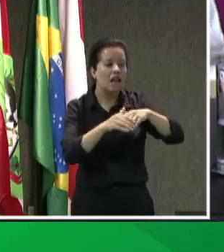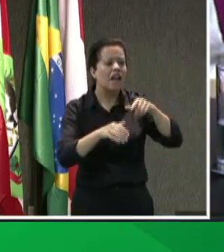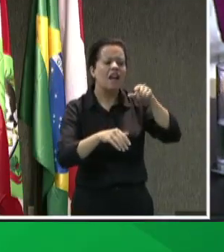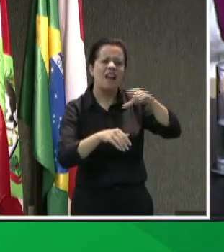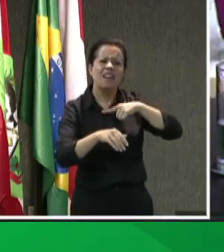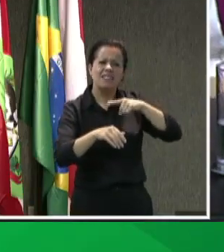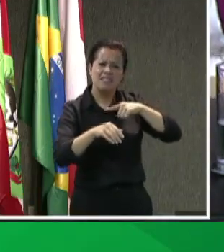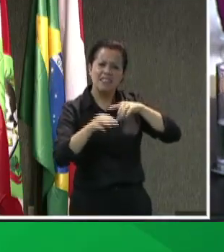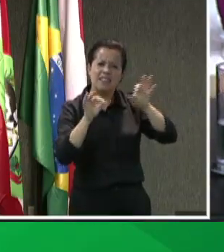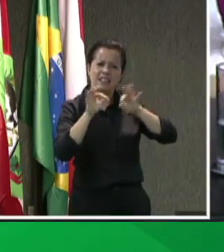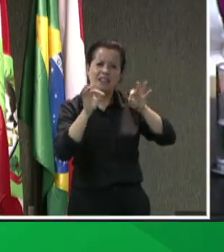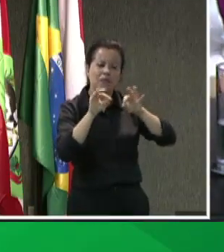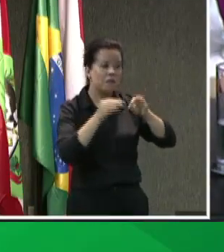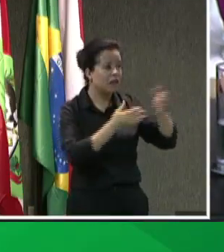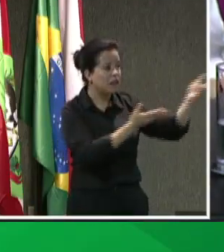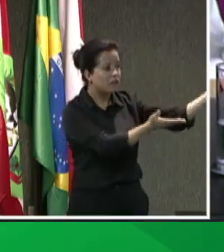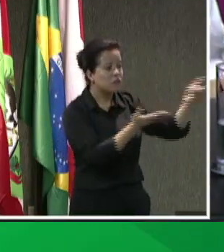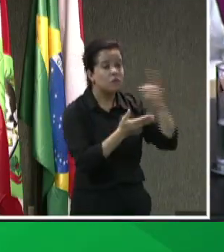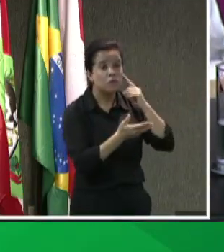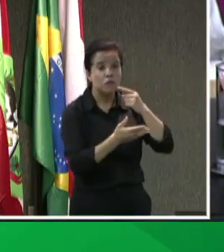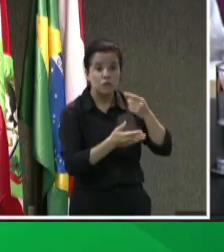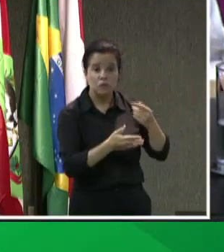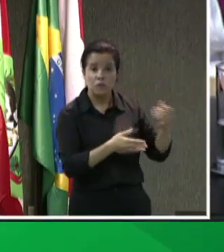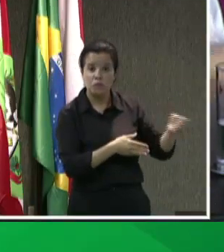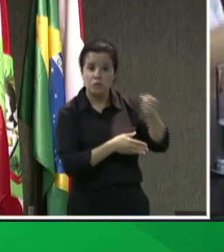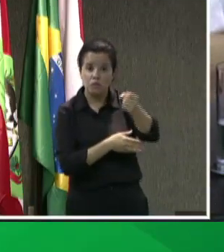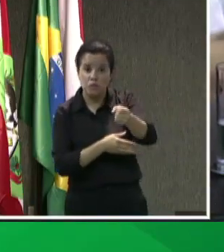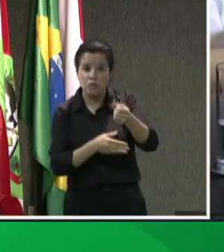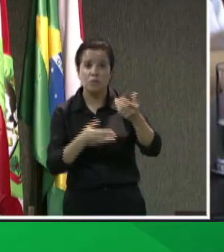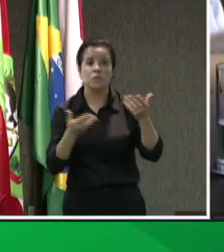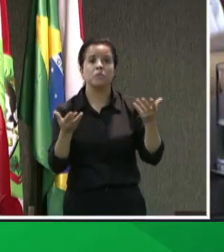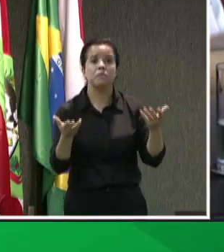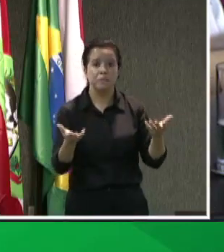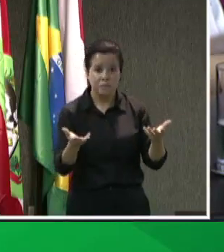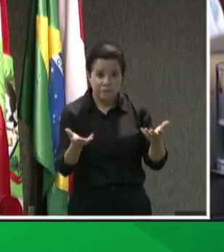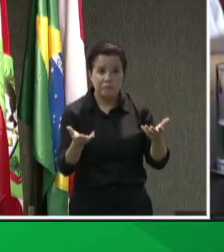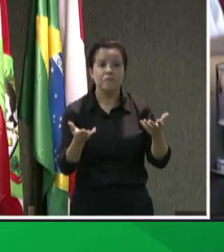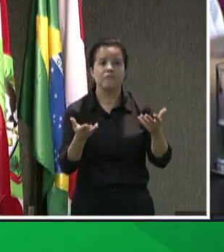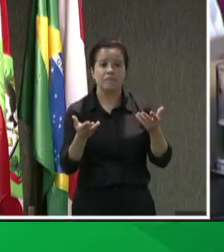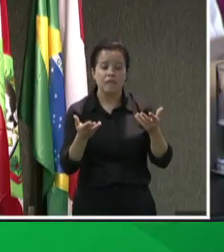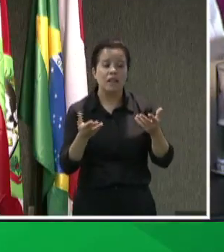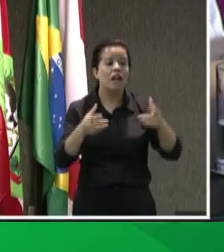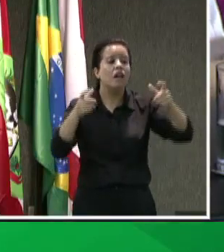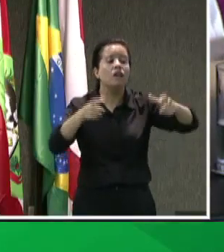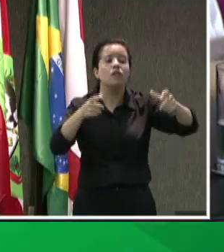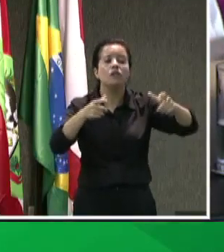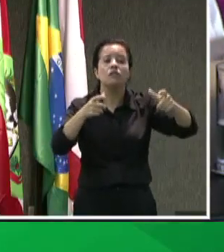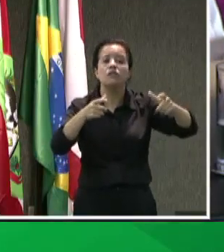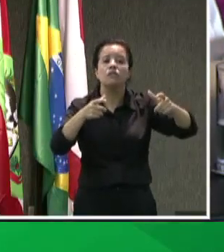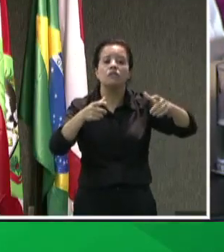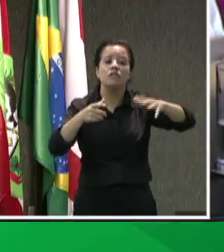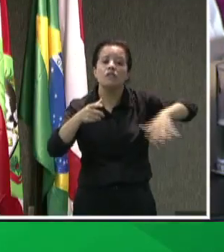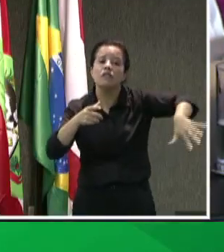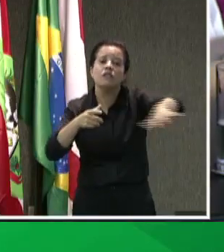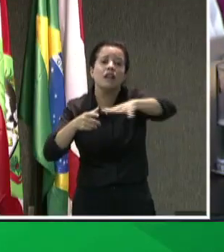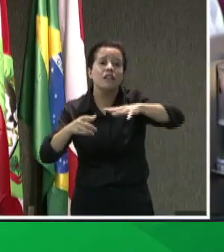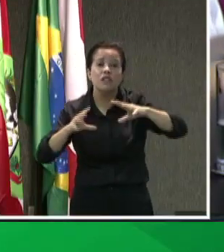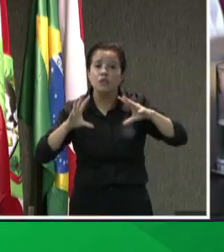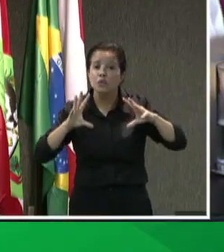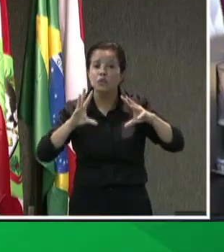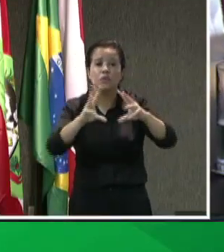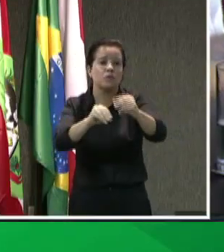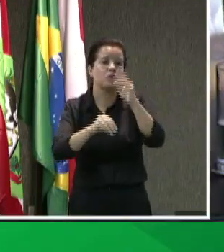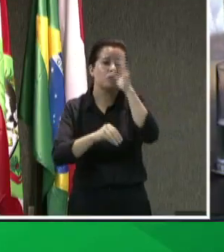sentir a energia, a emoção de um jogo de futebol, que é um dos esportes que o nosso país mais pratica e gosta.